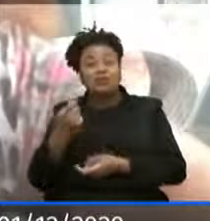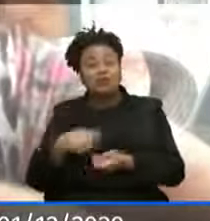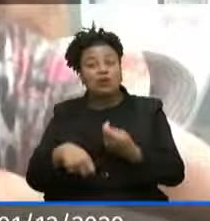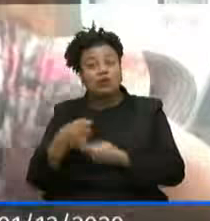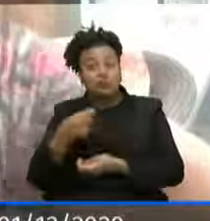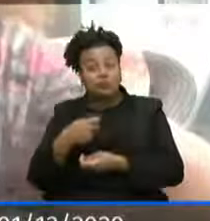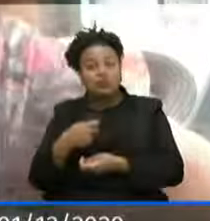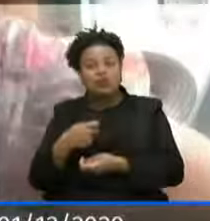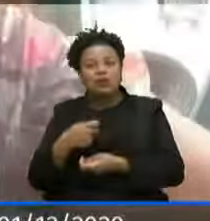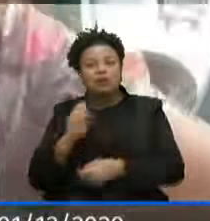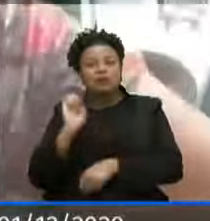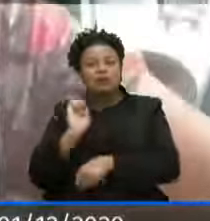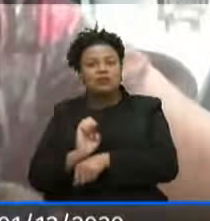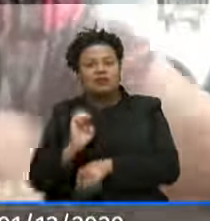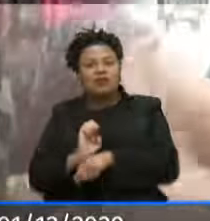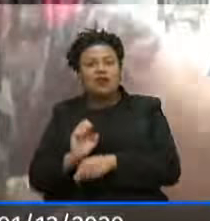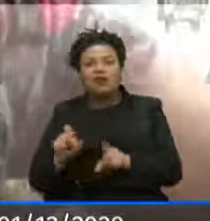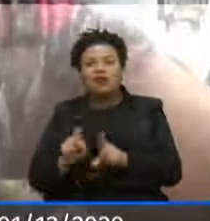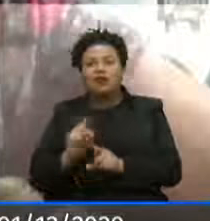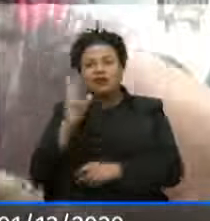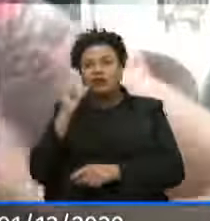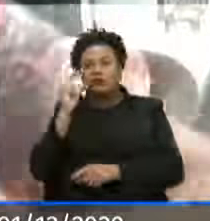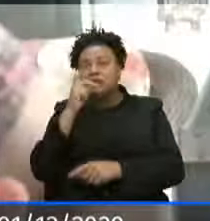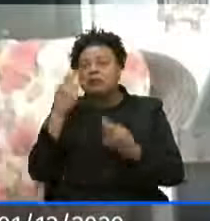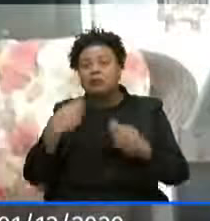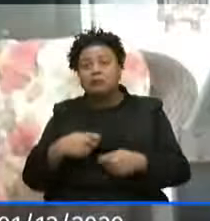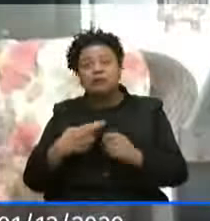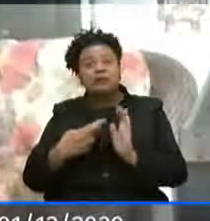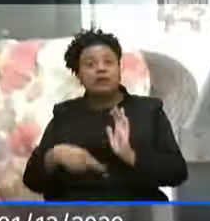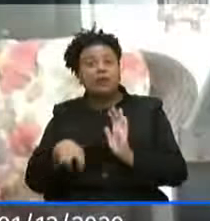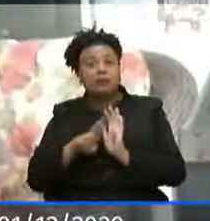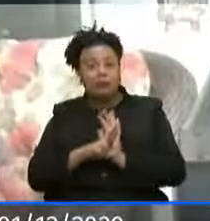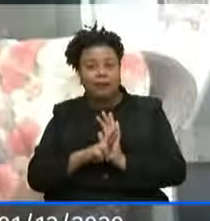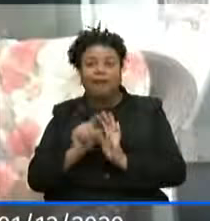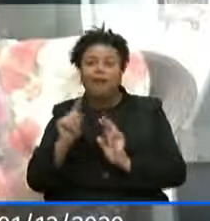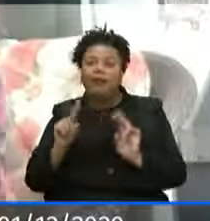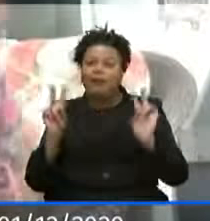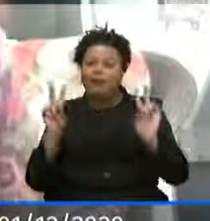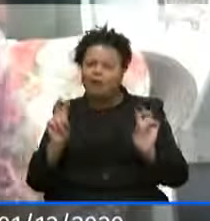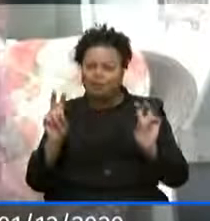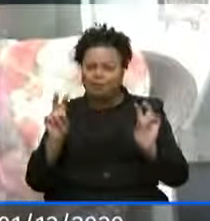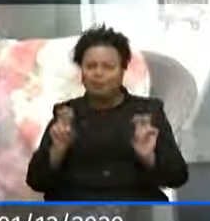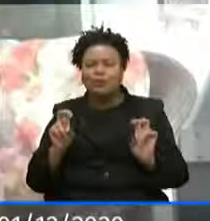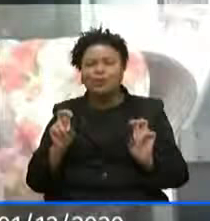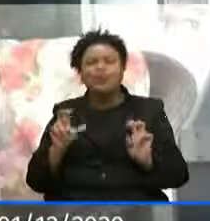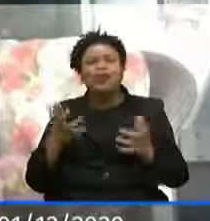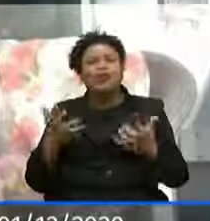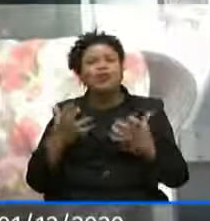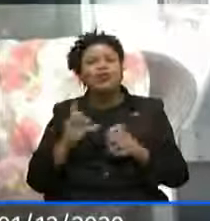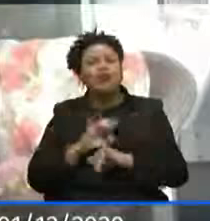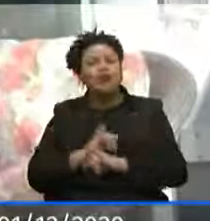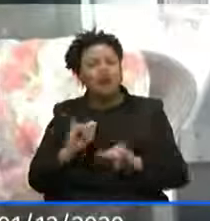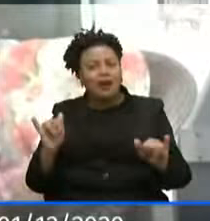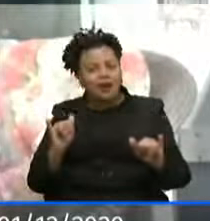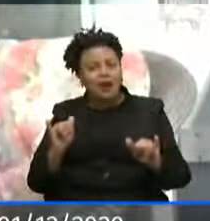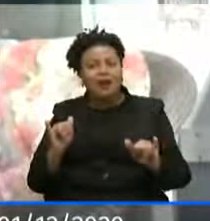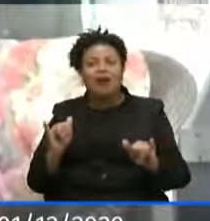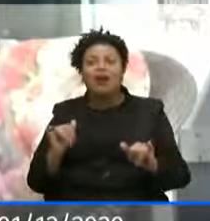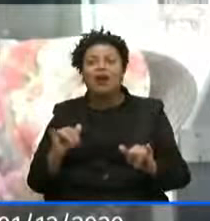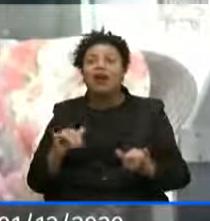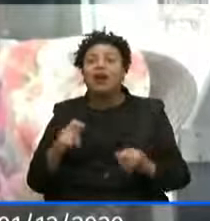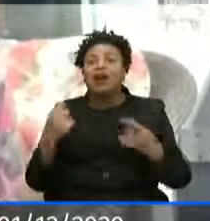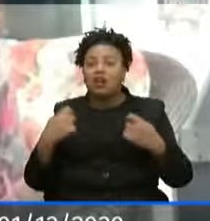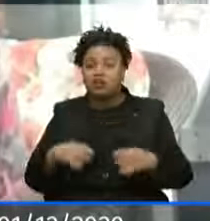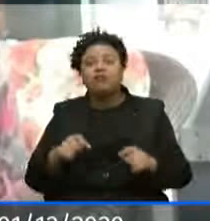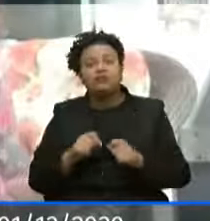economia dos estados e municípios que precisa se recuperar. Então, esse tema é um tema que eu queria só fazer esse registro, que nós vamos tomar